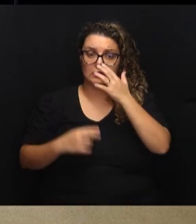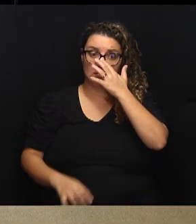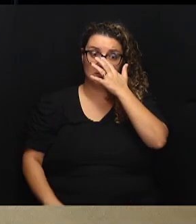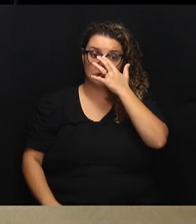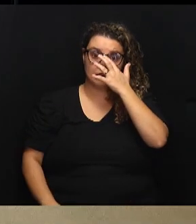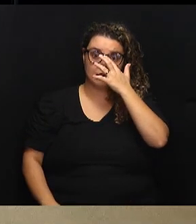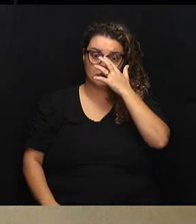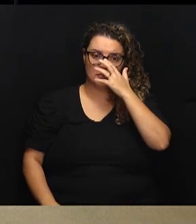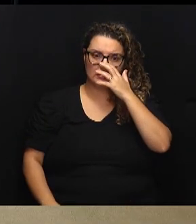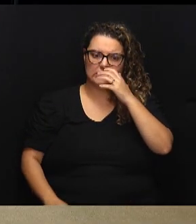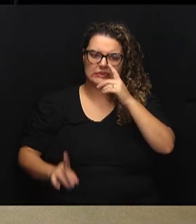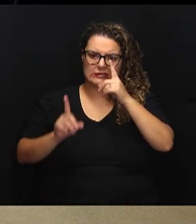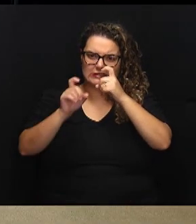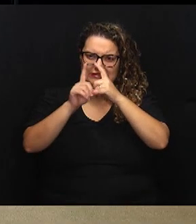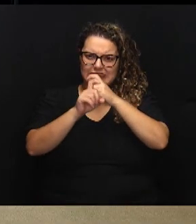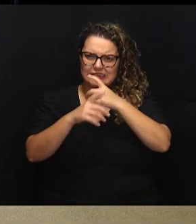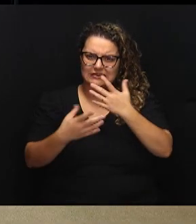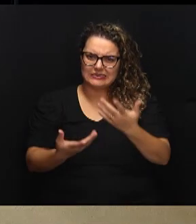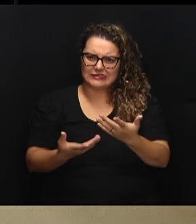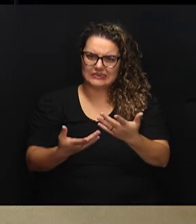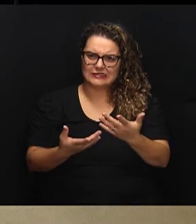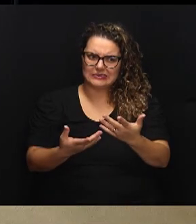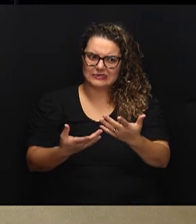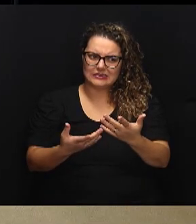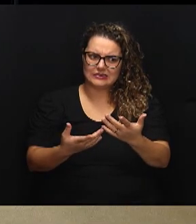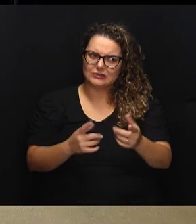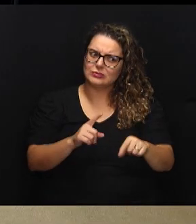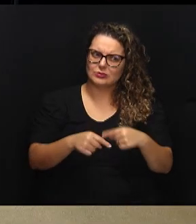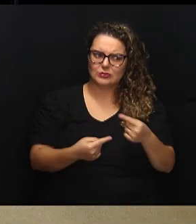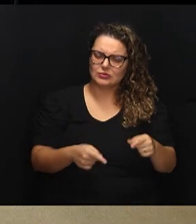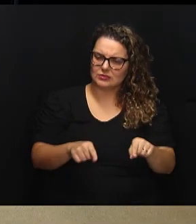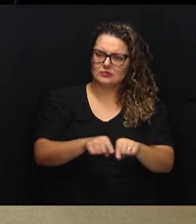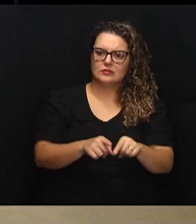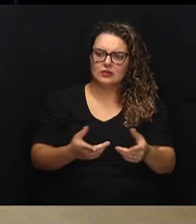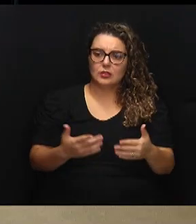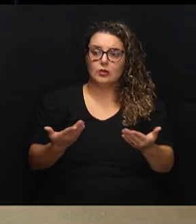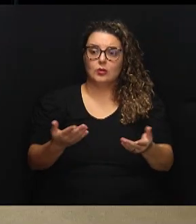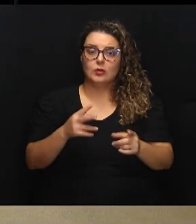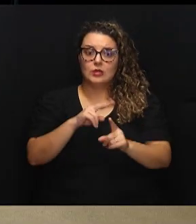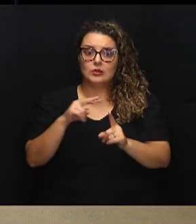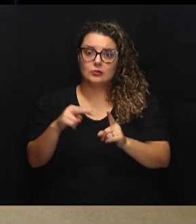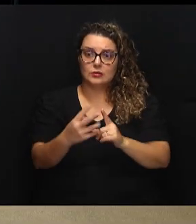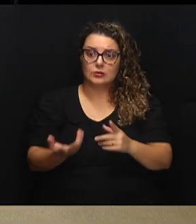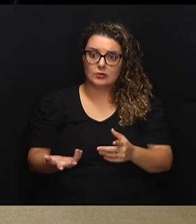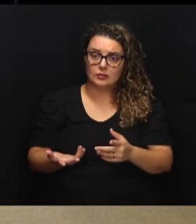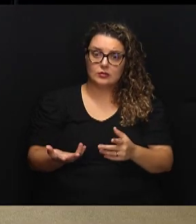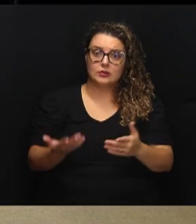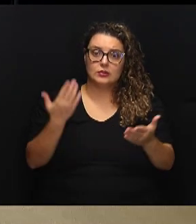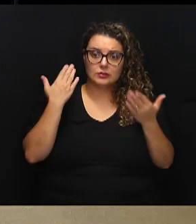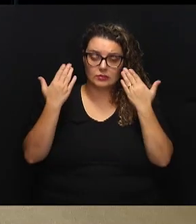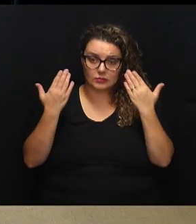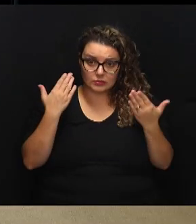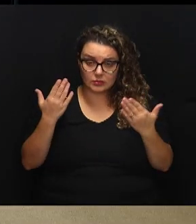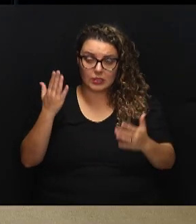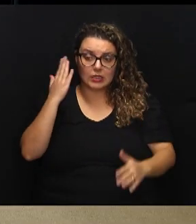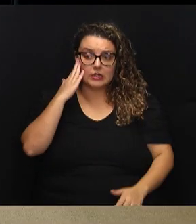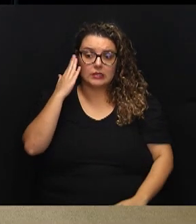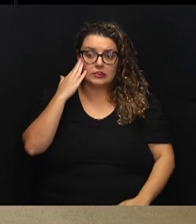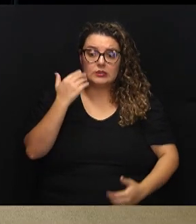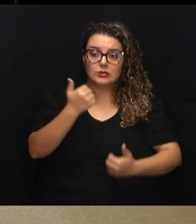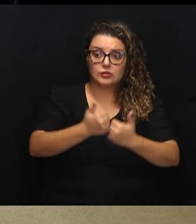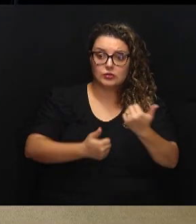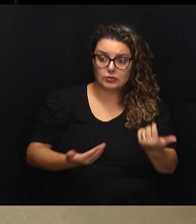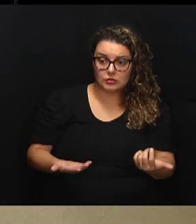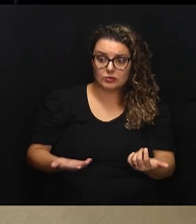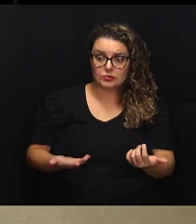acaba complicando outro lado. Qual a sua visão, sendo psicóloga, entendendo do esporte,